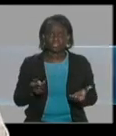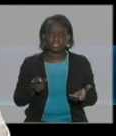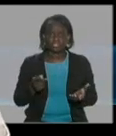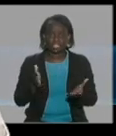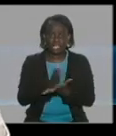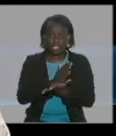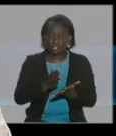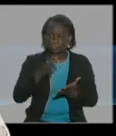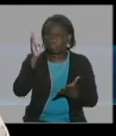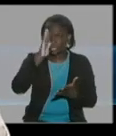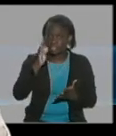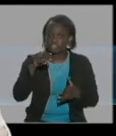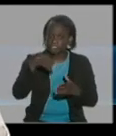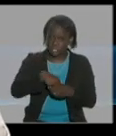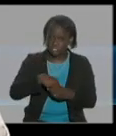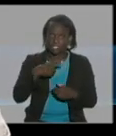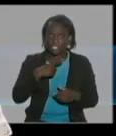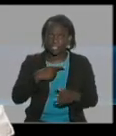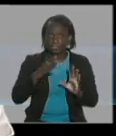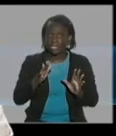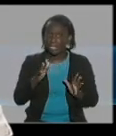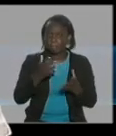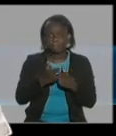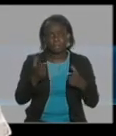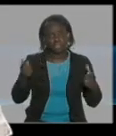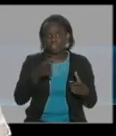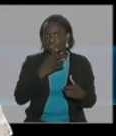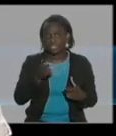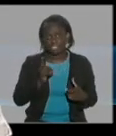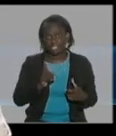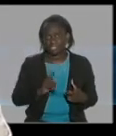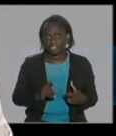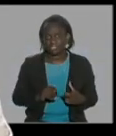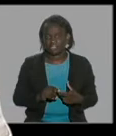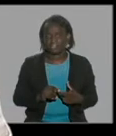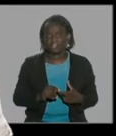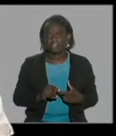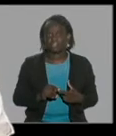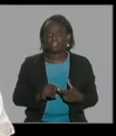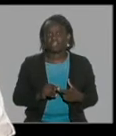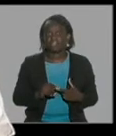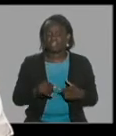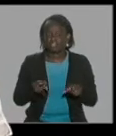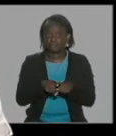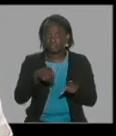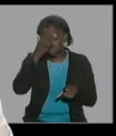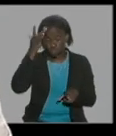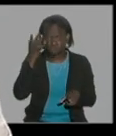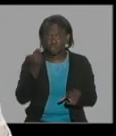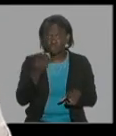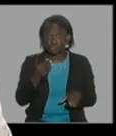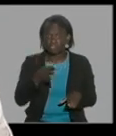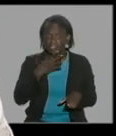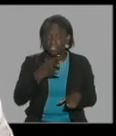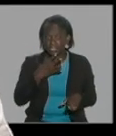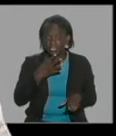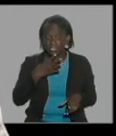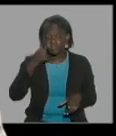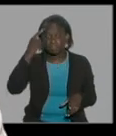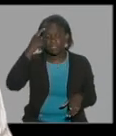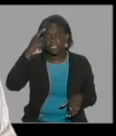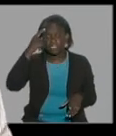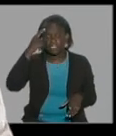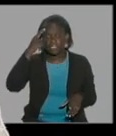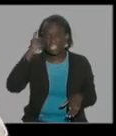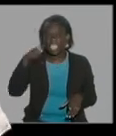inteiro e até em alguns circuitos no Brasil, ele ainda é uma figura bem desconhecida e muita gente que conhece ele já